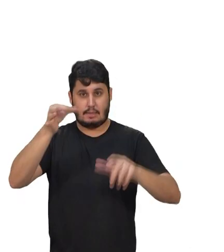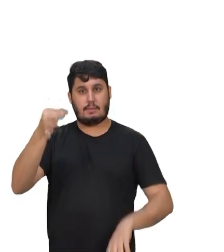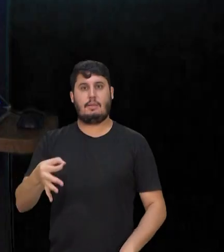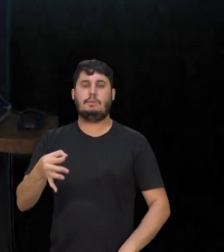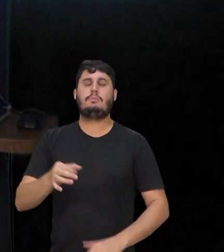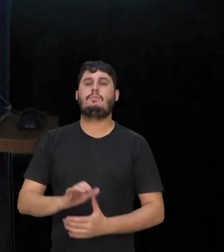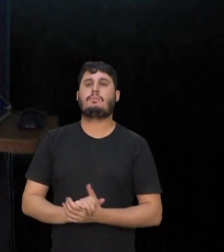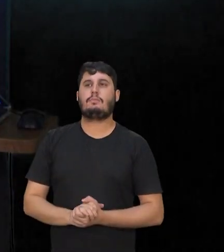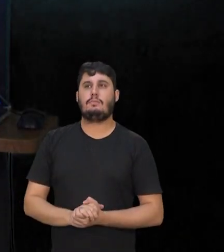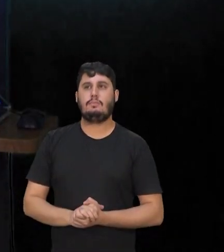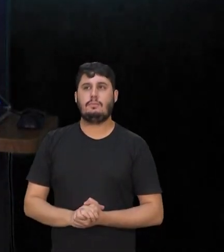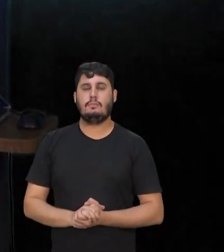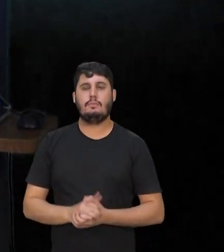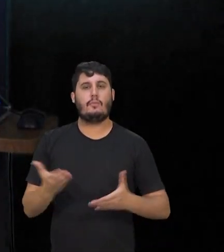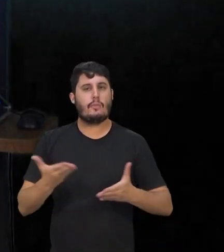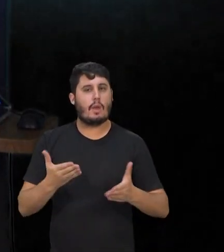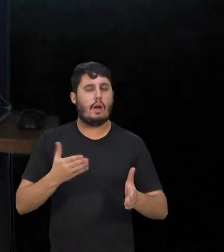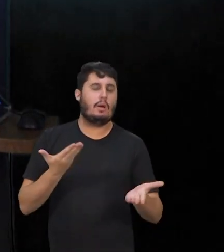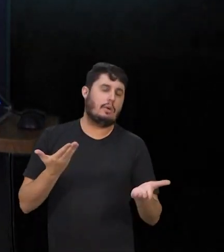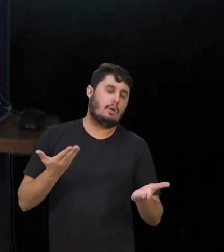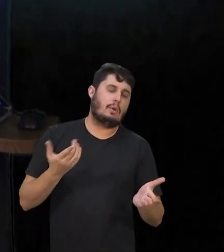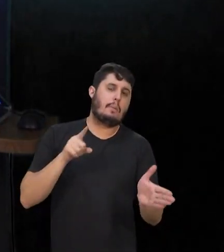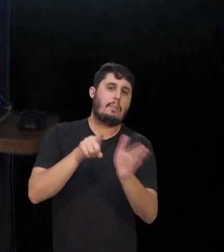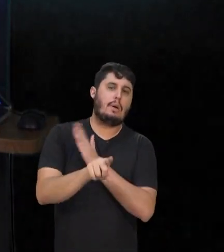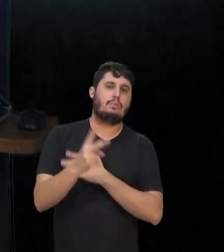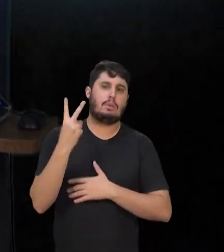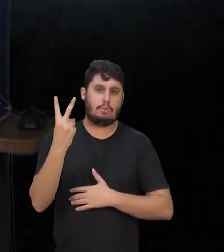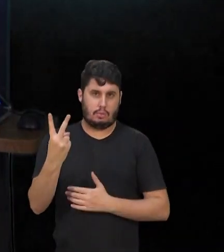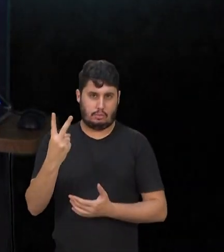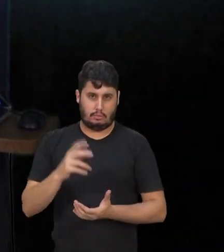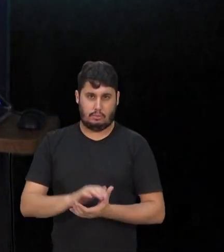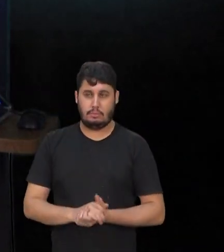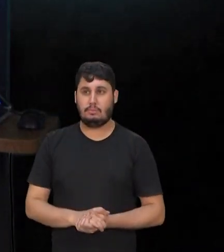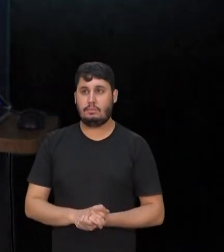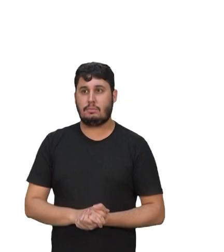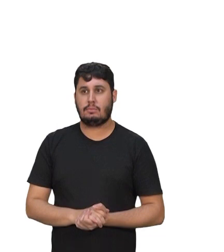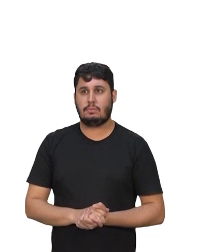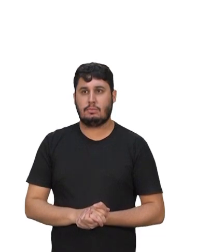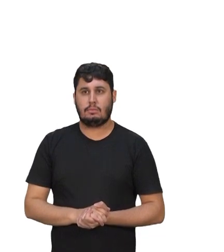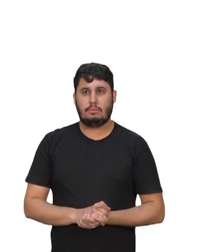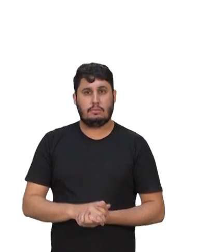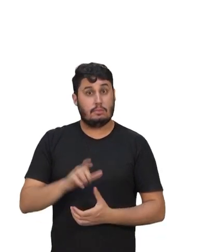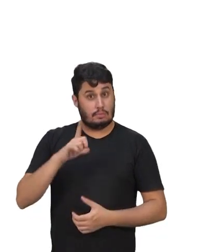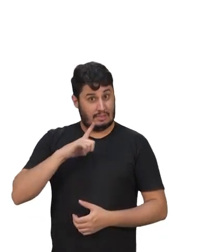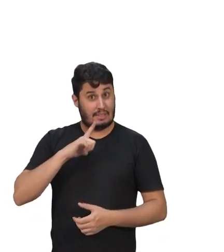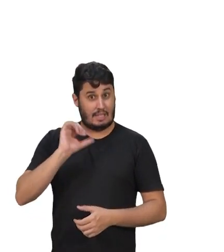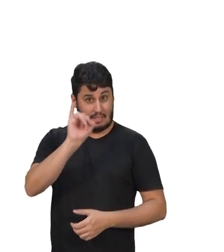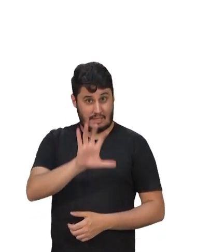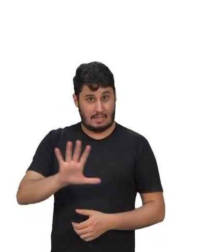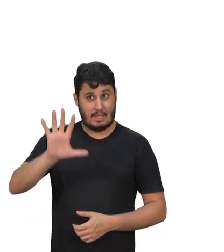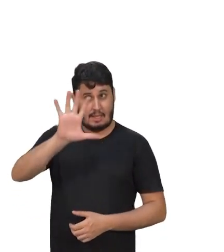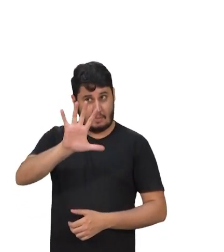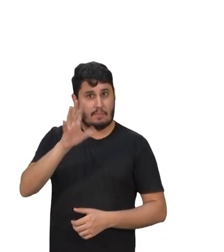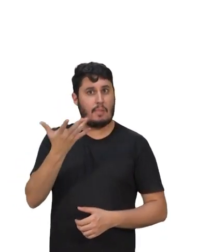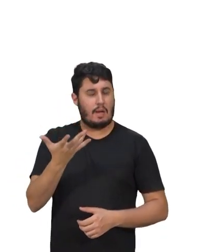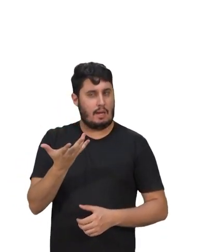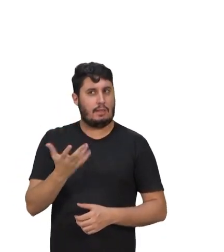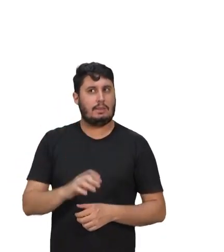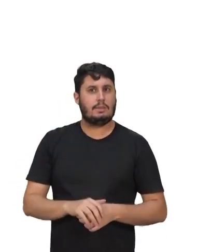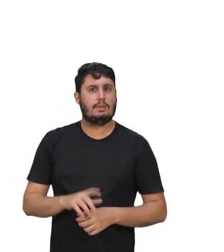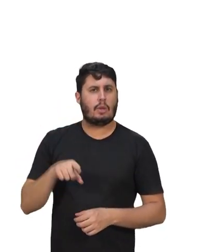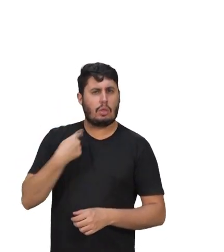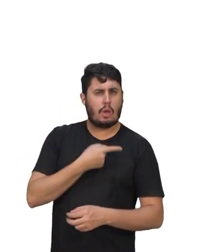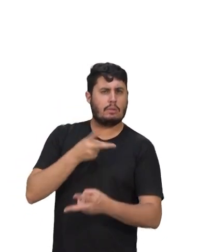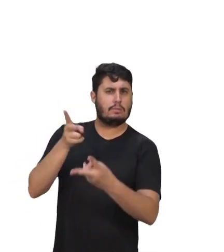agora continuar, vamos para a questão número 2. A questão número 2 traz aí uma imagem de uma publicidade, no qual a